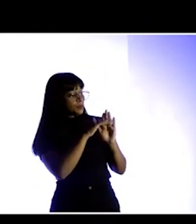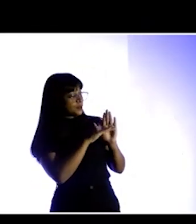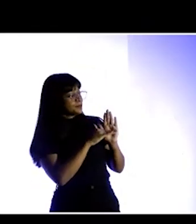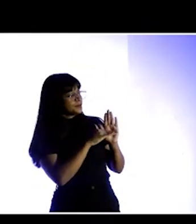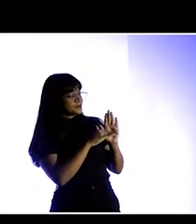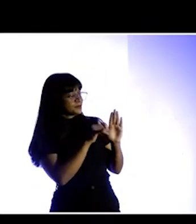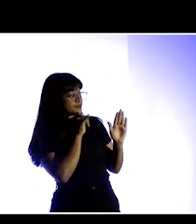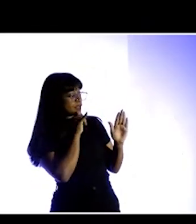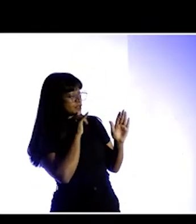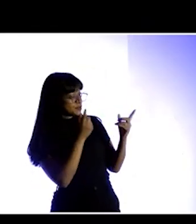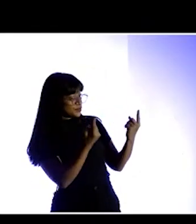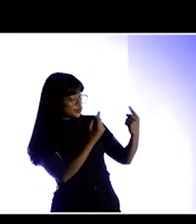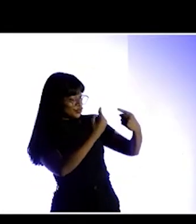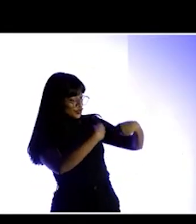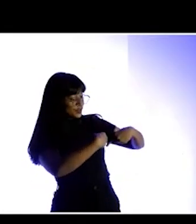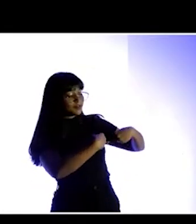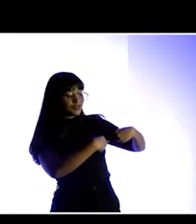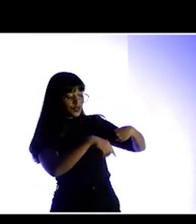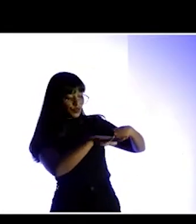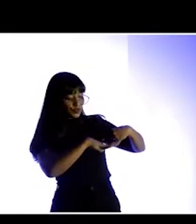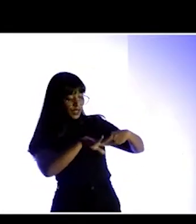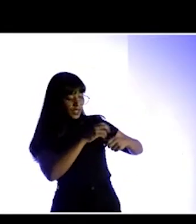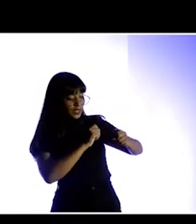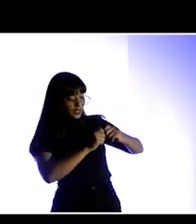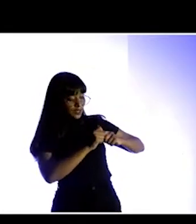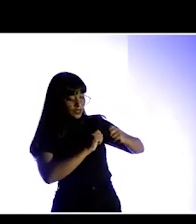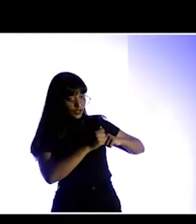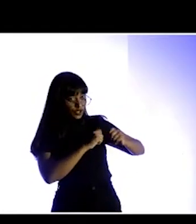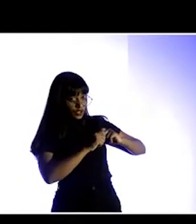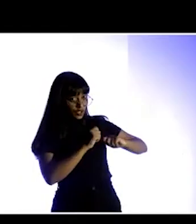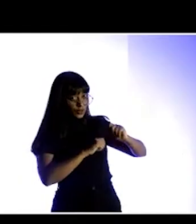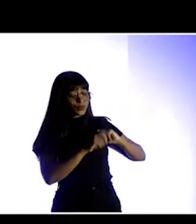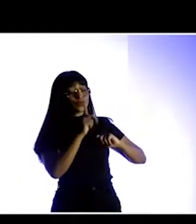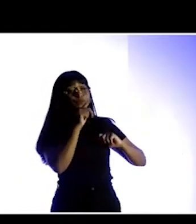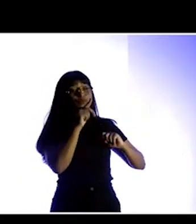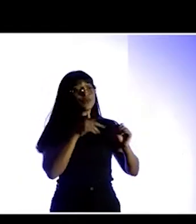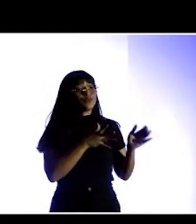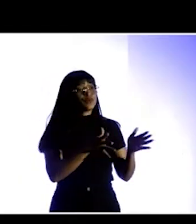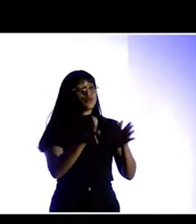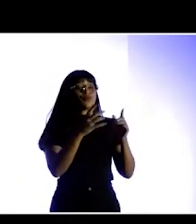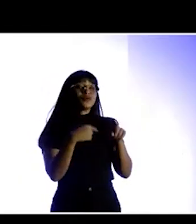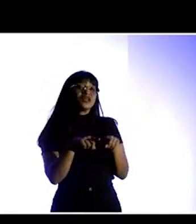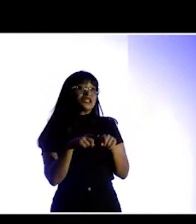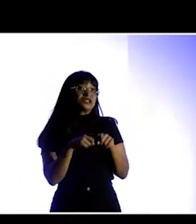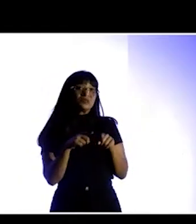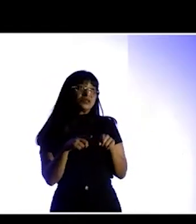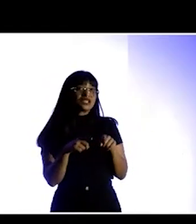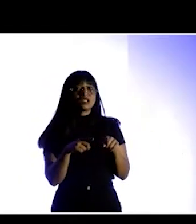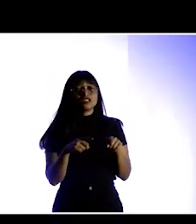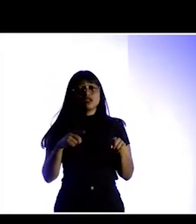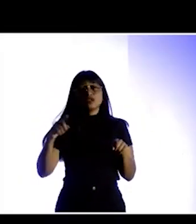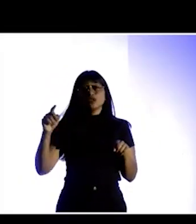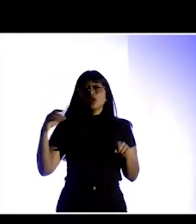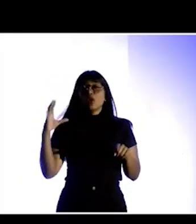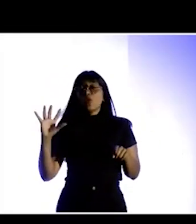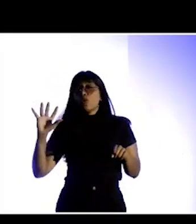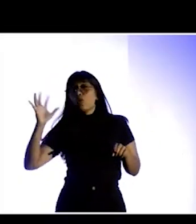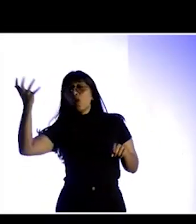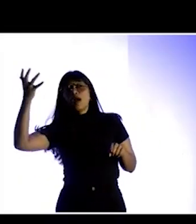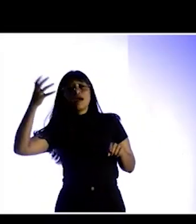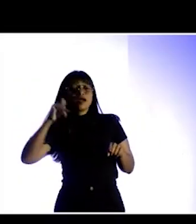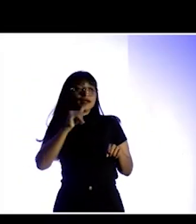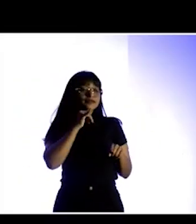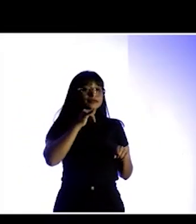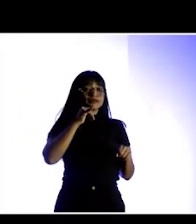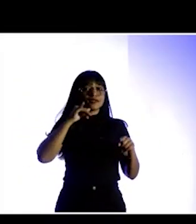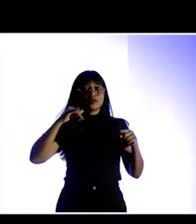né, no setor de recursos hídricos, né, além da questão dos eventos extremos que a gente vai ter que lidar, mais secas, mais cheias, né, tem uma série